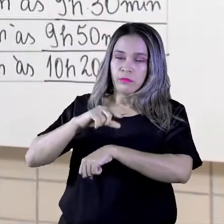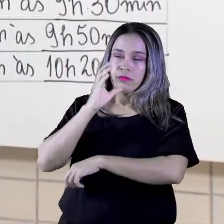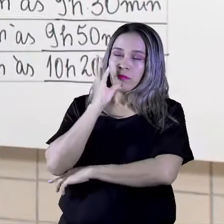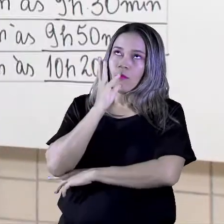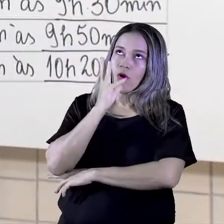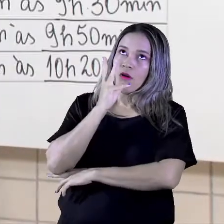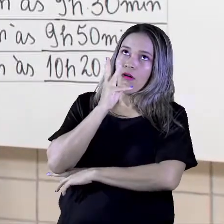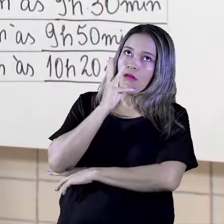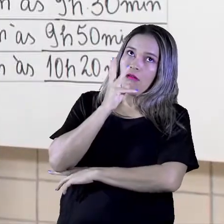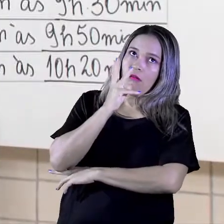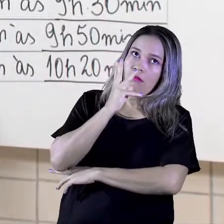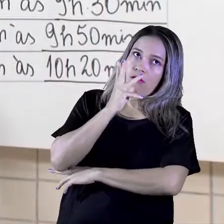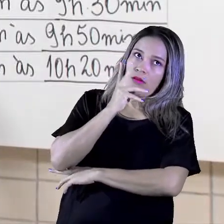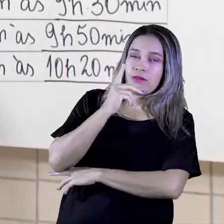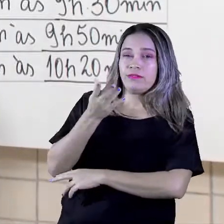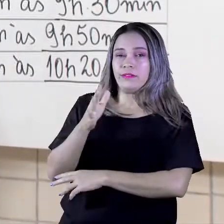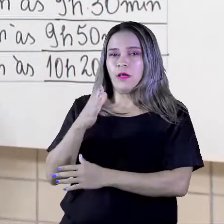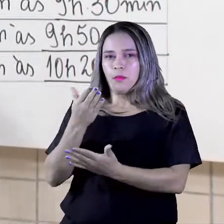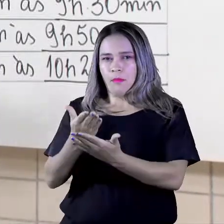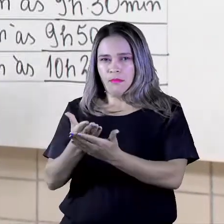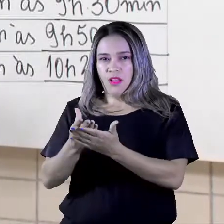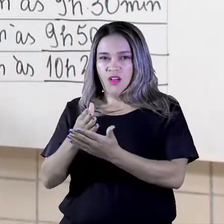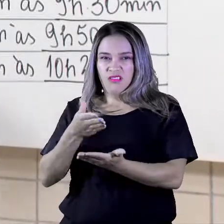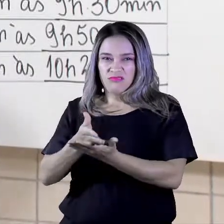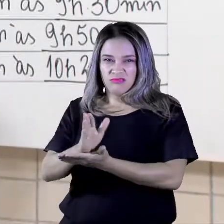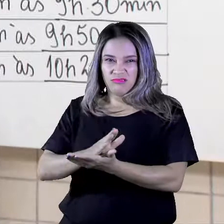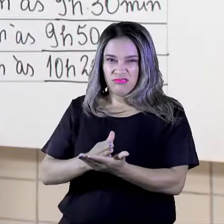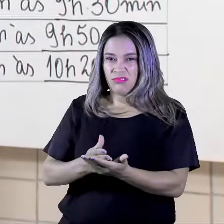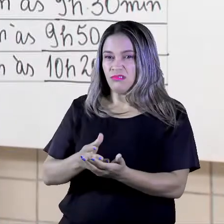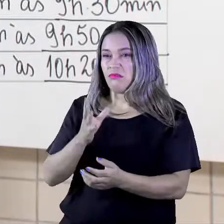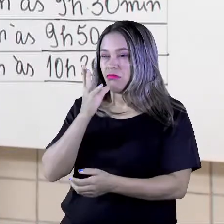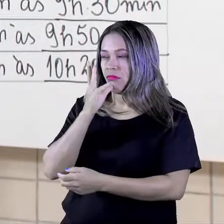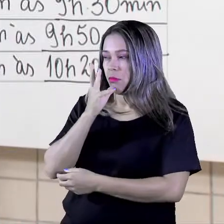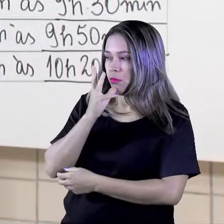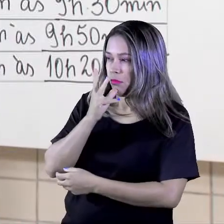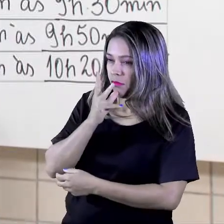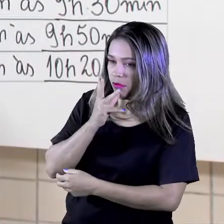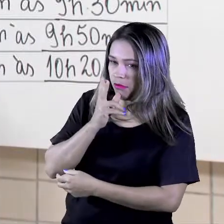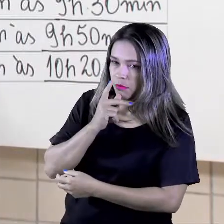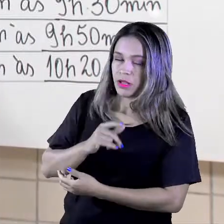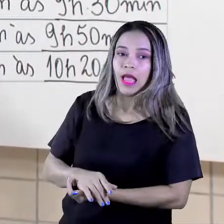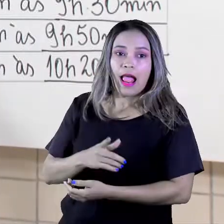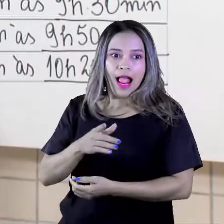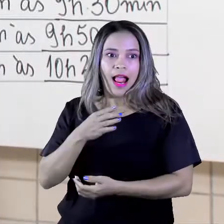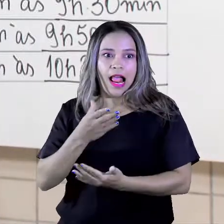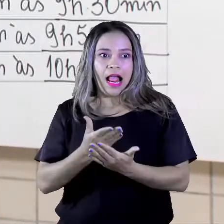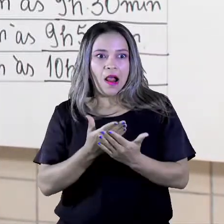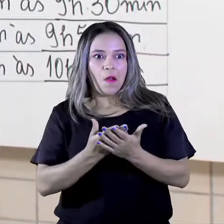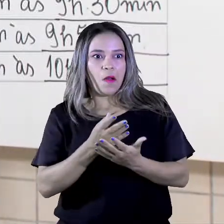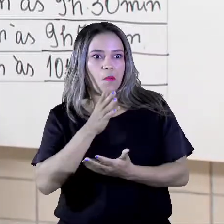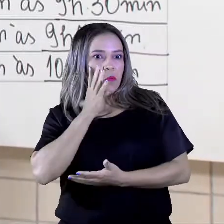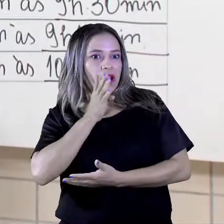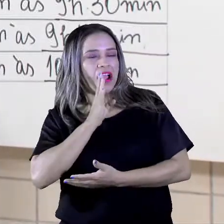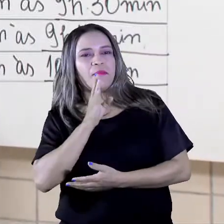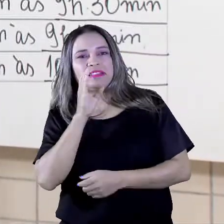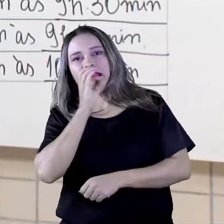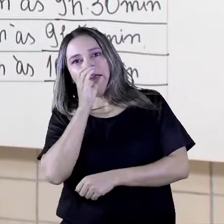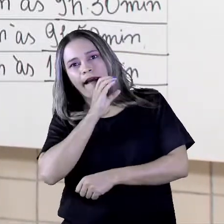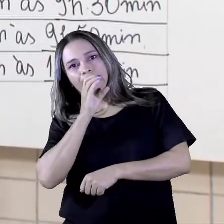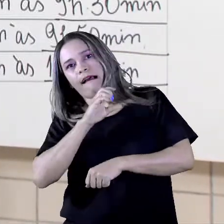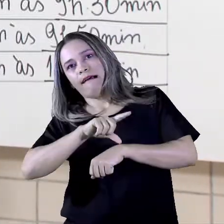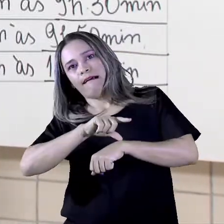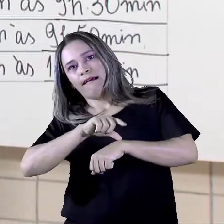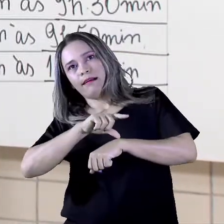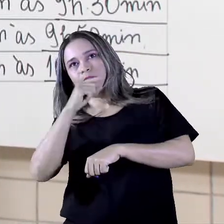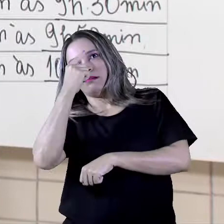numa aula chata, parece que o tempo demora mais a passar, mas quando uma aula é muito legal, o tempo passa muito rápido, Essa é a maneira como